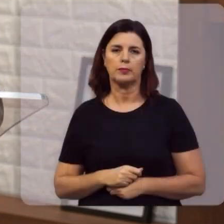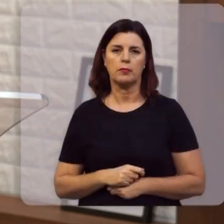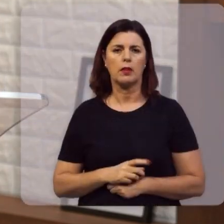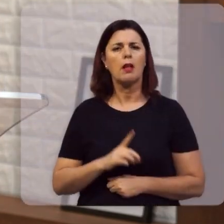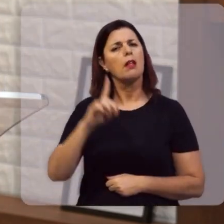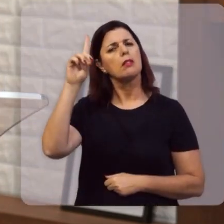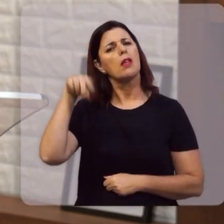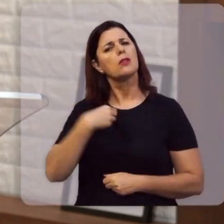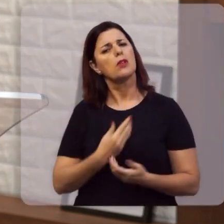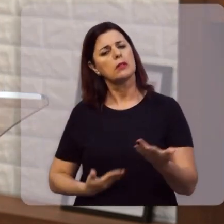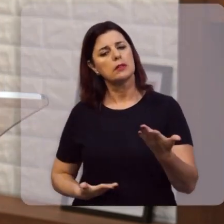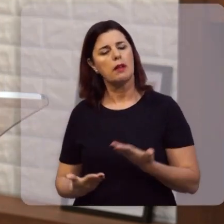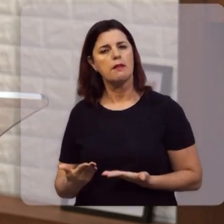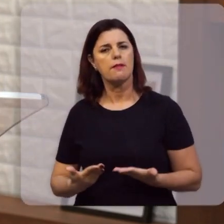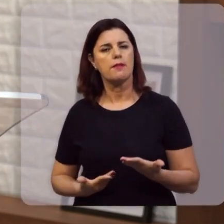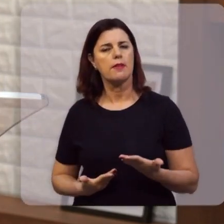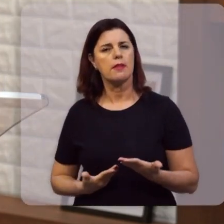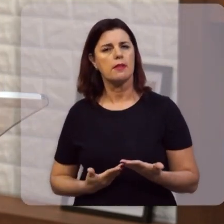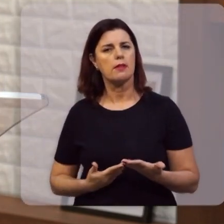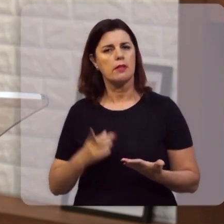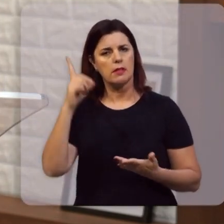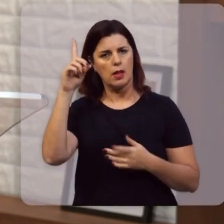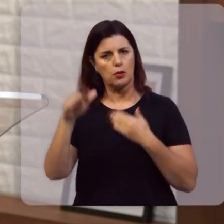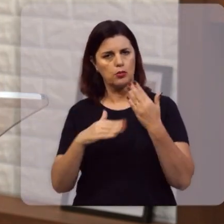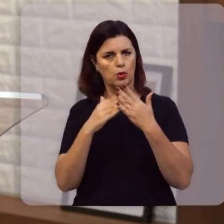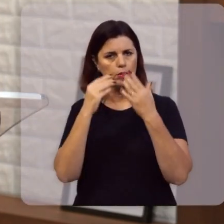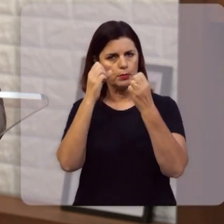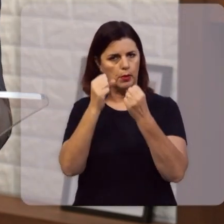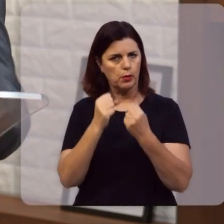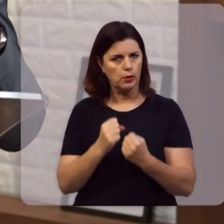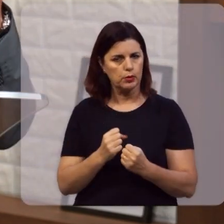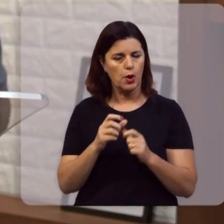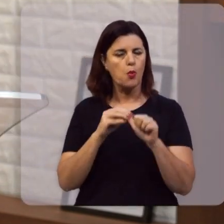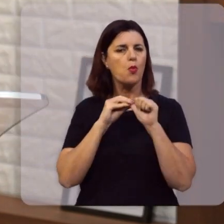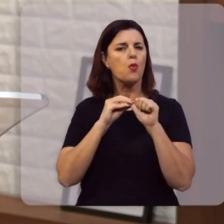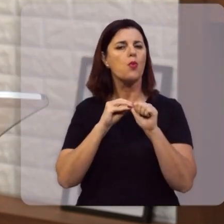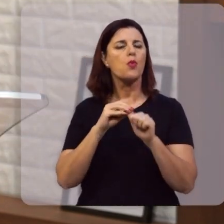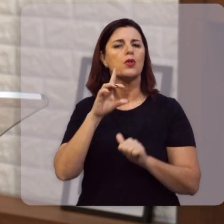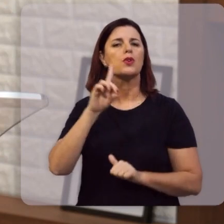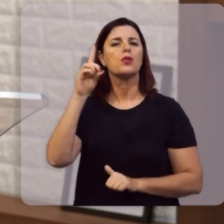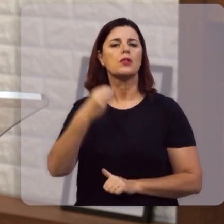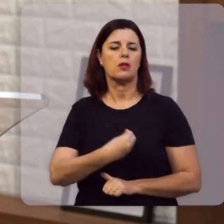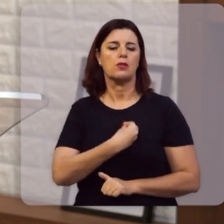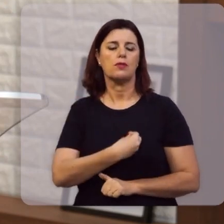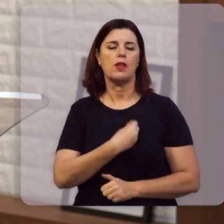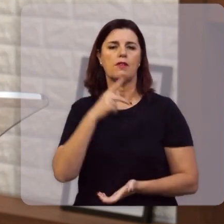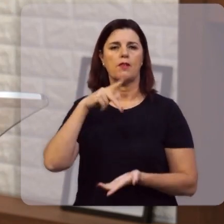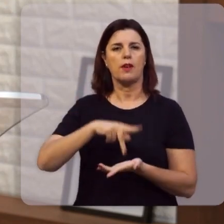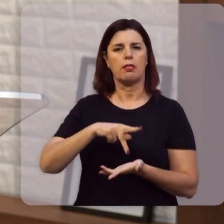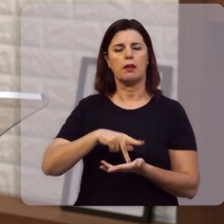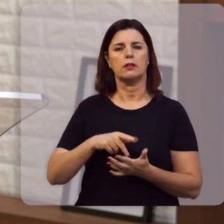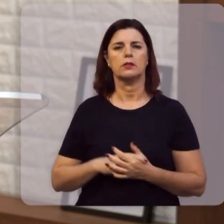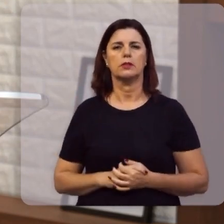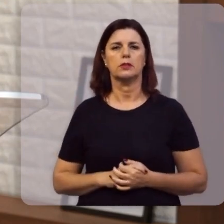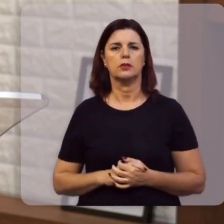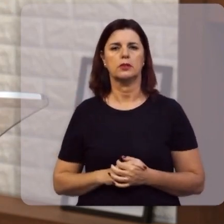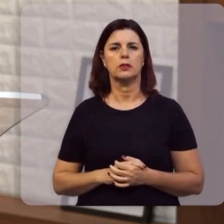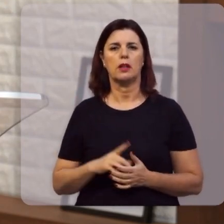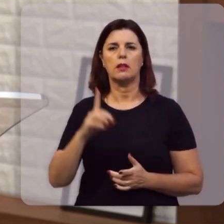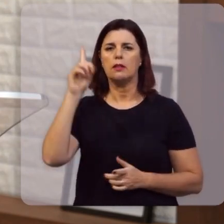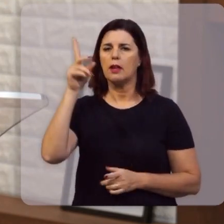O Deus a quem servimos, o Deus Todo-Poderoso, o único Deus vivo e verdadeiro, o